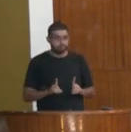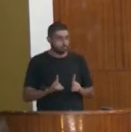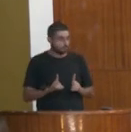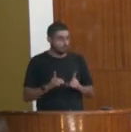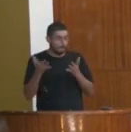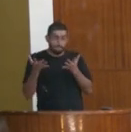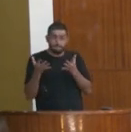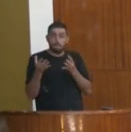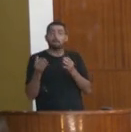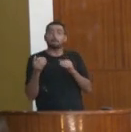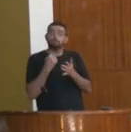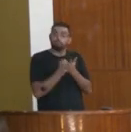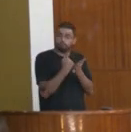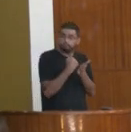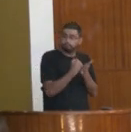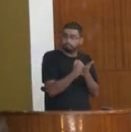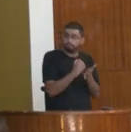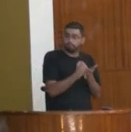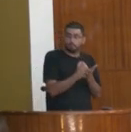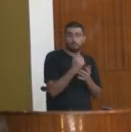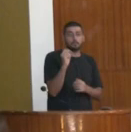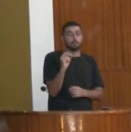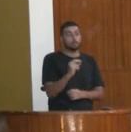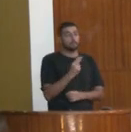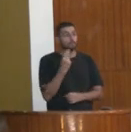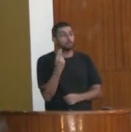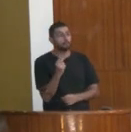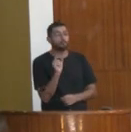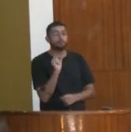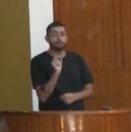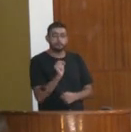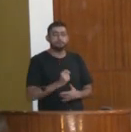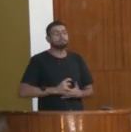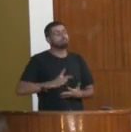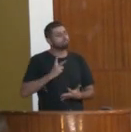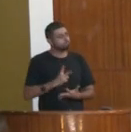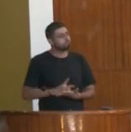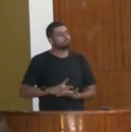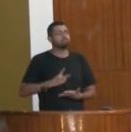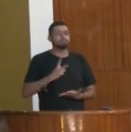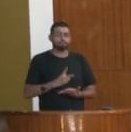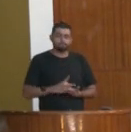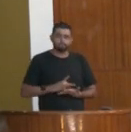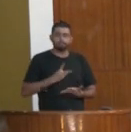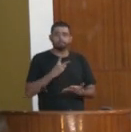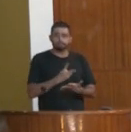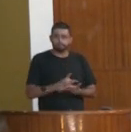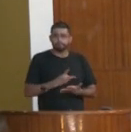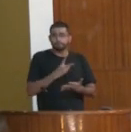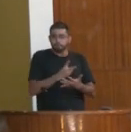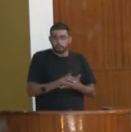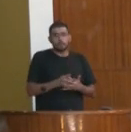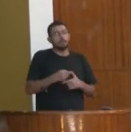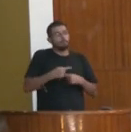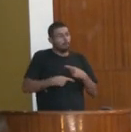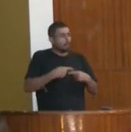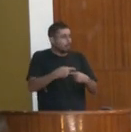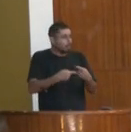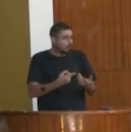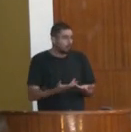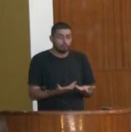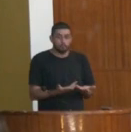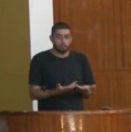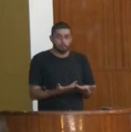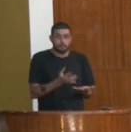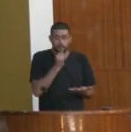deficiência, né? Ou você, a gente vai continuar nessa ciranda mercadológica. Eu